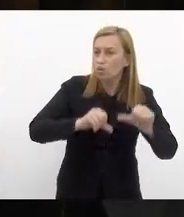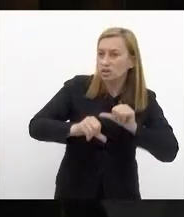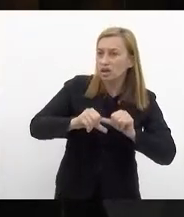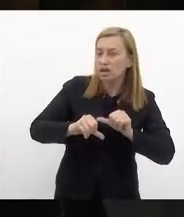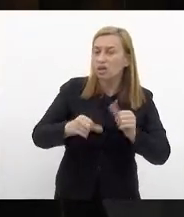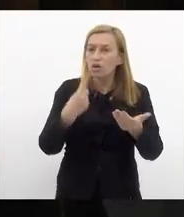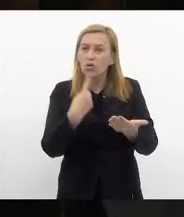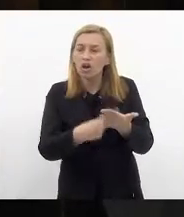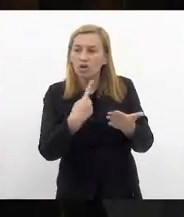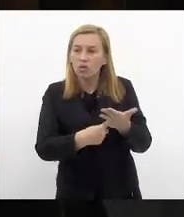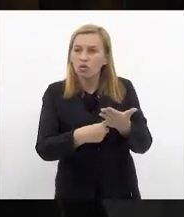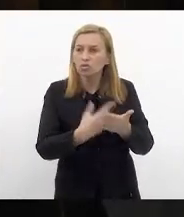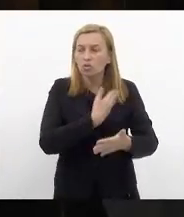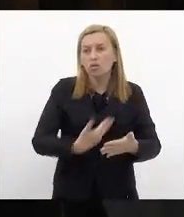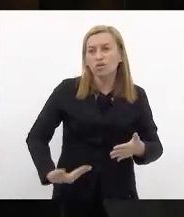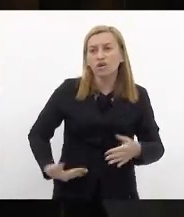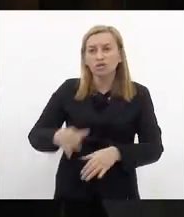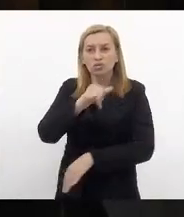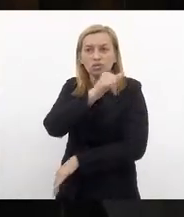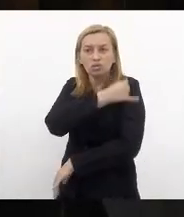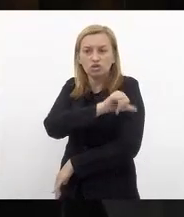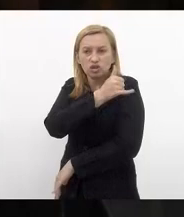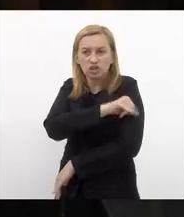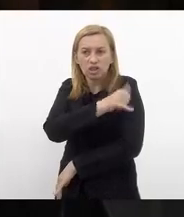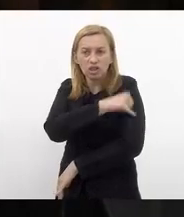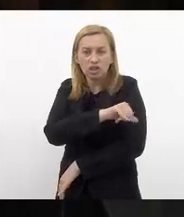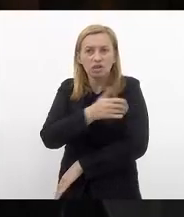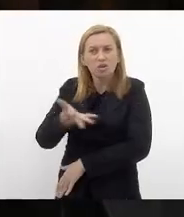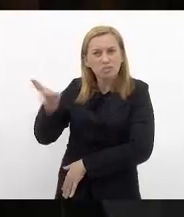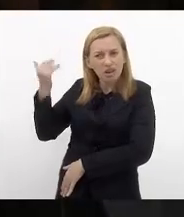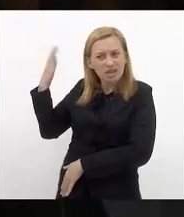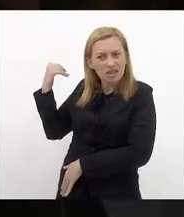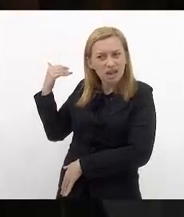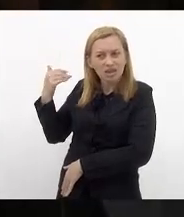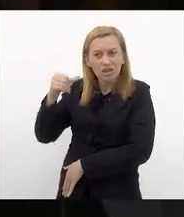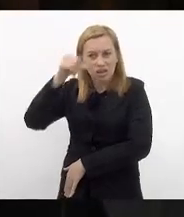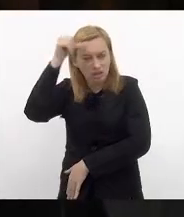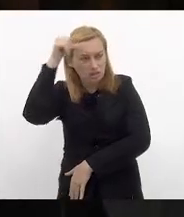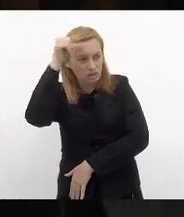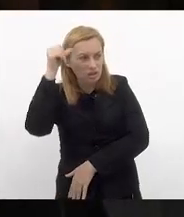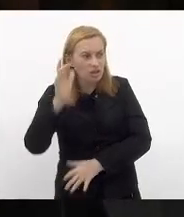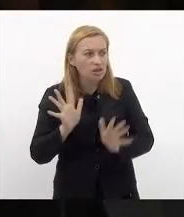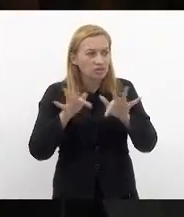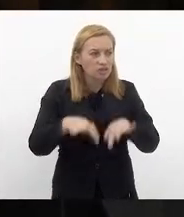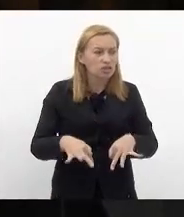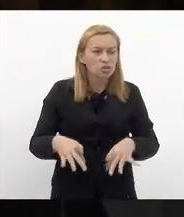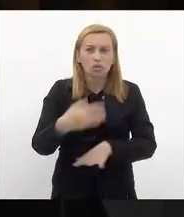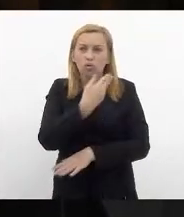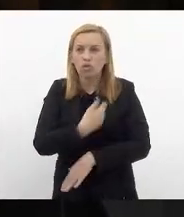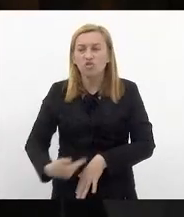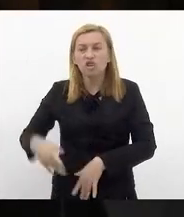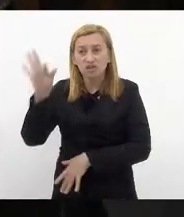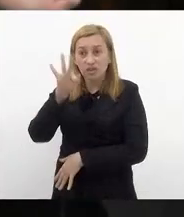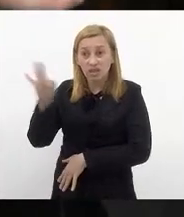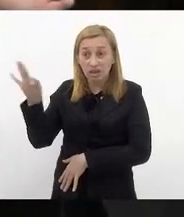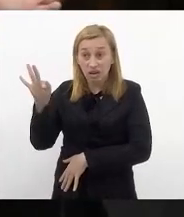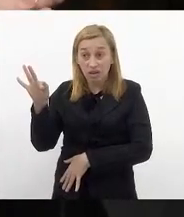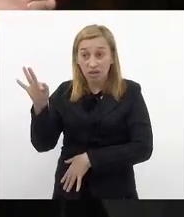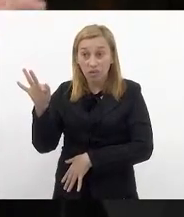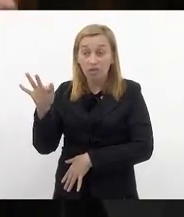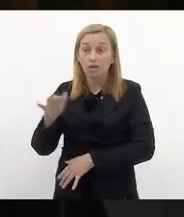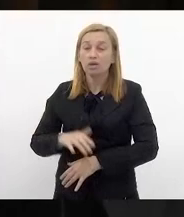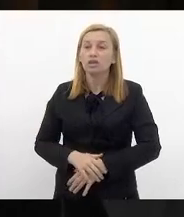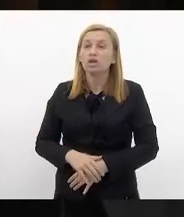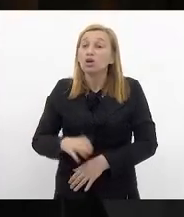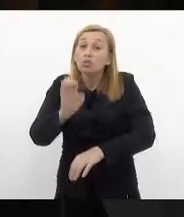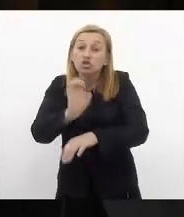acordo que o governo do Rio de Janeiro, Witzel, na época, e Cláudio Castro fechou com o governo federal, é irrisório.